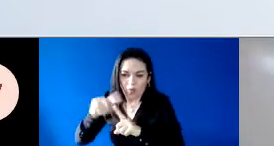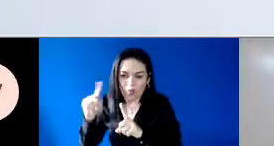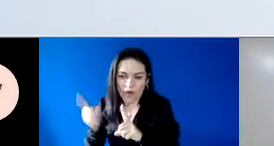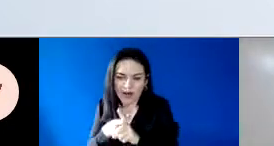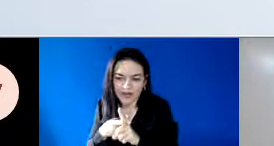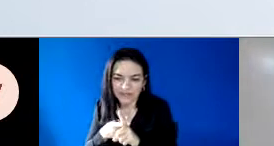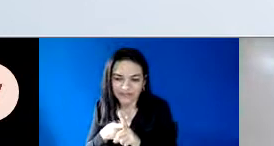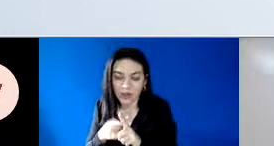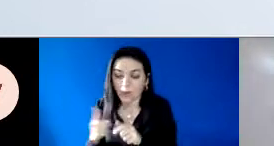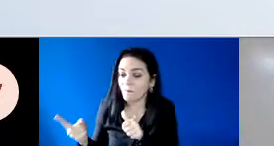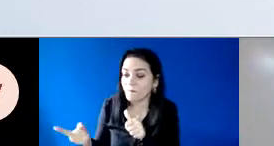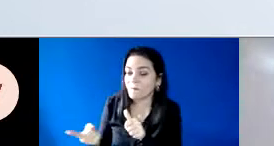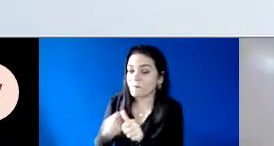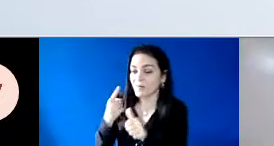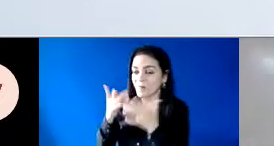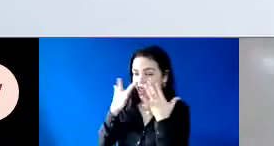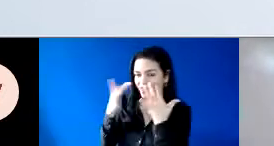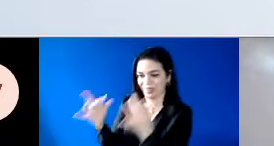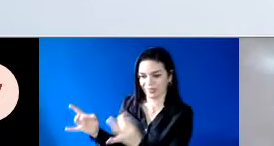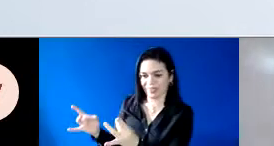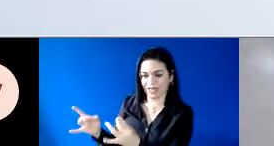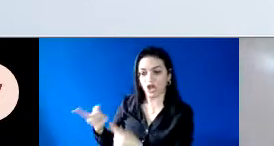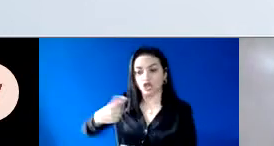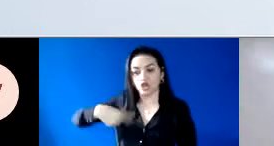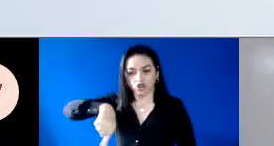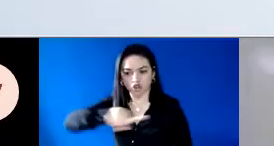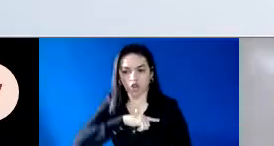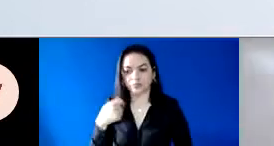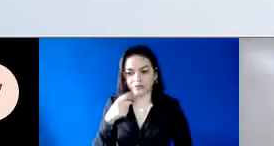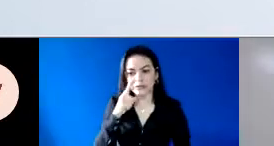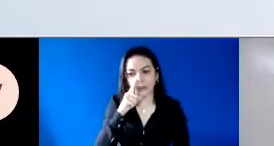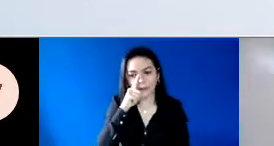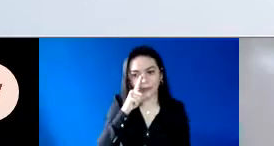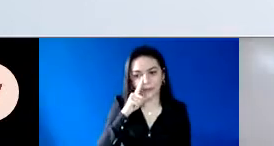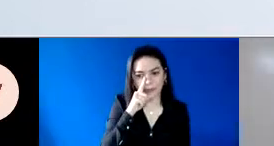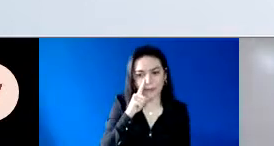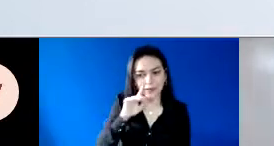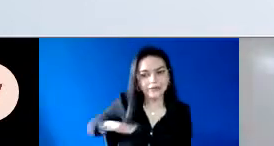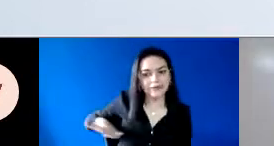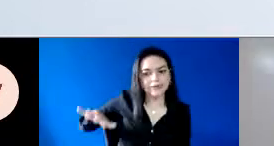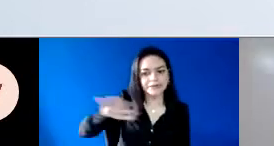primeiro ponto de atenção. Então, nós temos que ter essa demografia de risco, né? Junto com essa